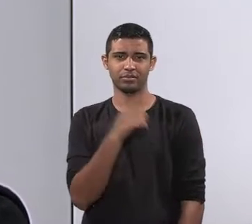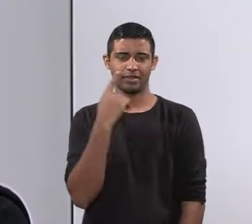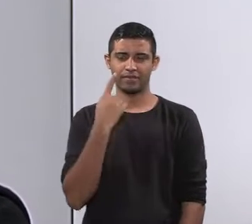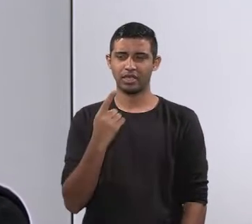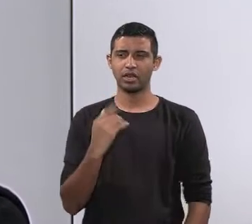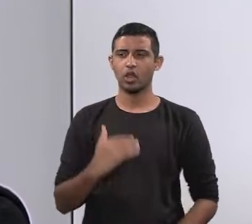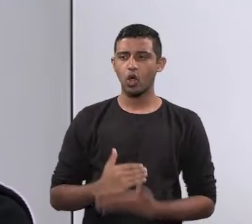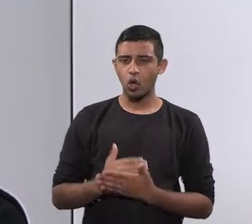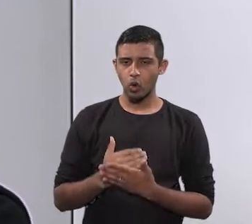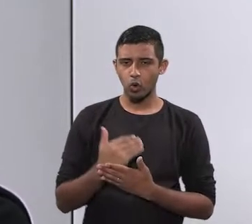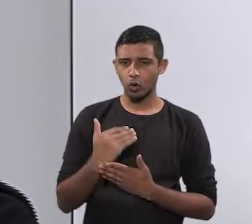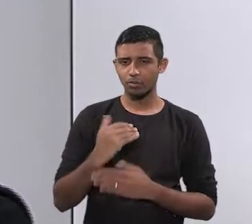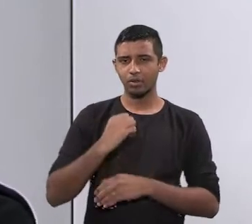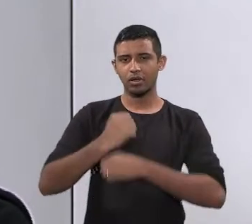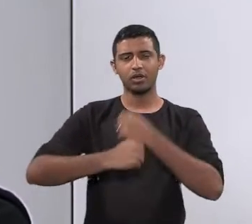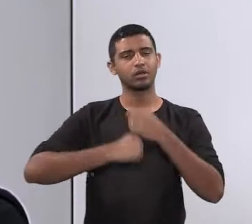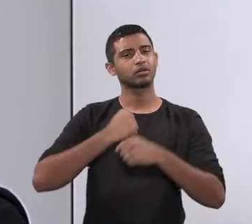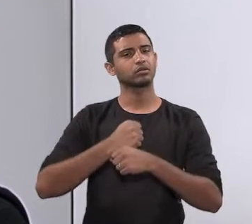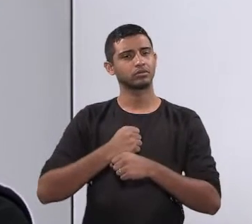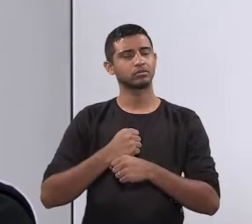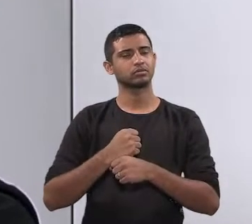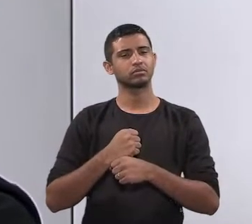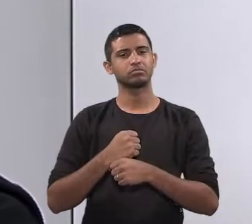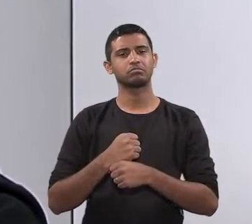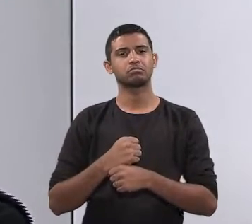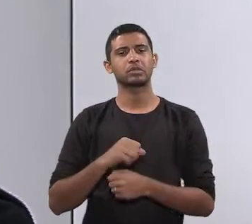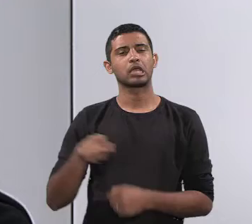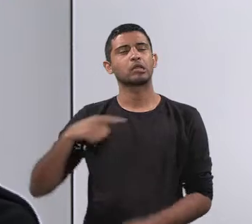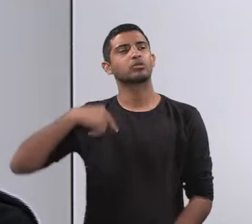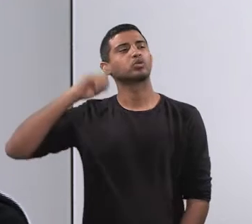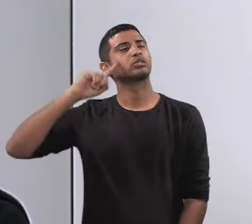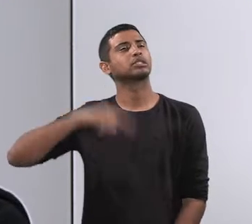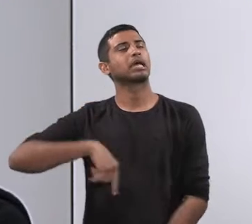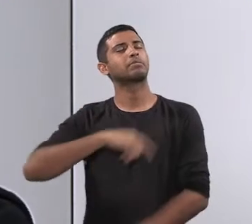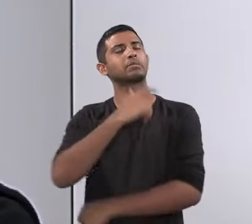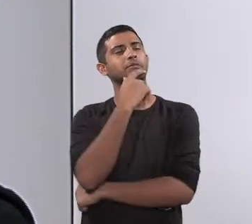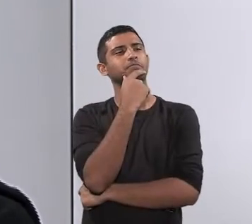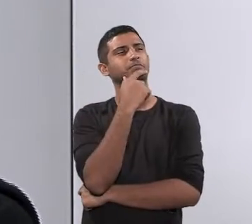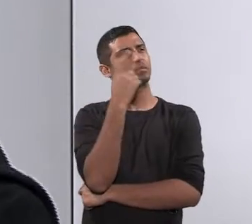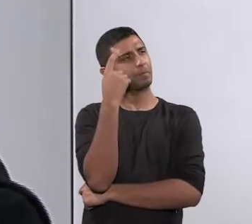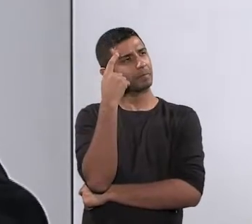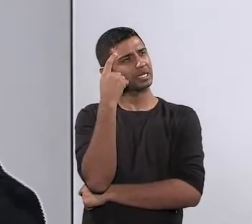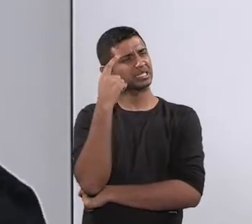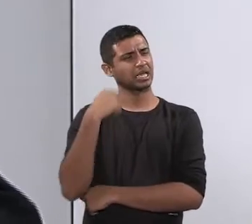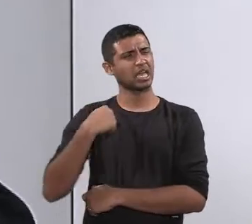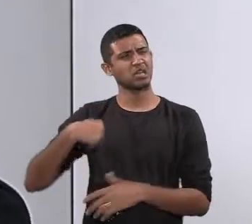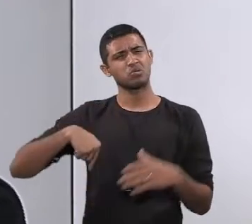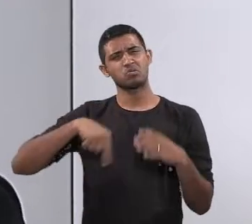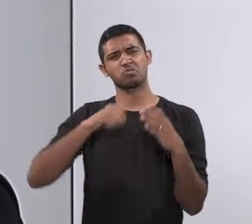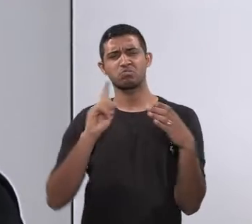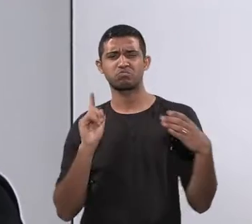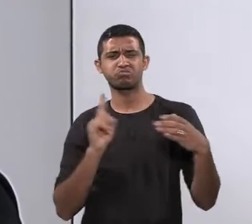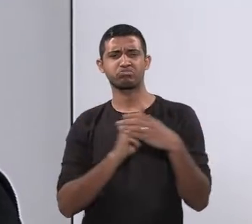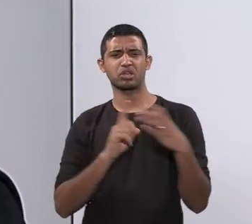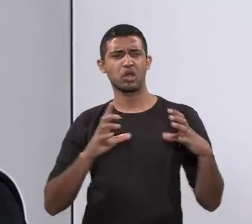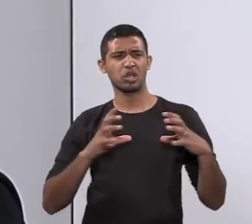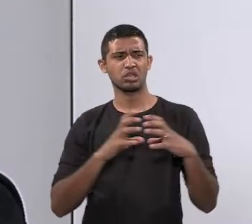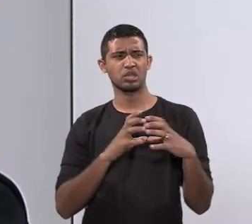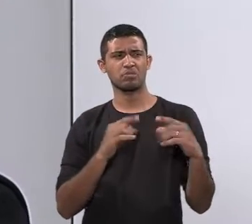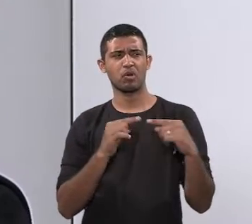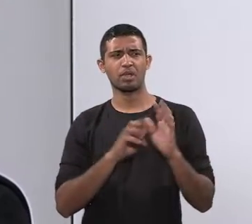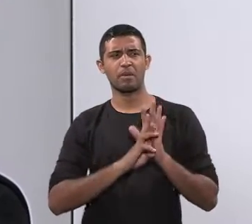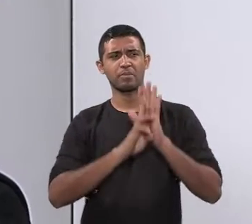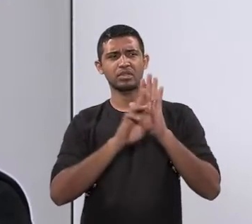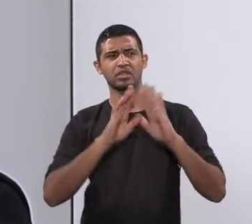o início do ano letivo, naquele ano, ele nem pensava em participar de uma equipe representativa